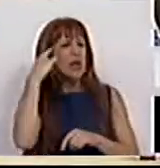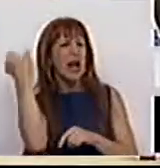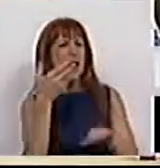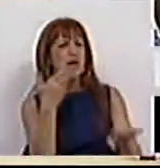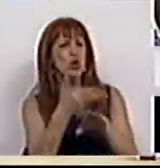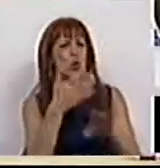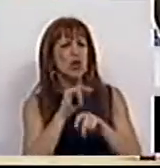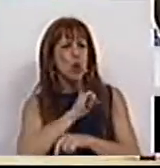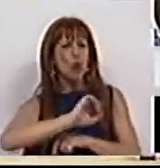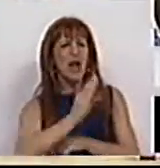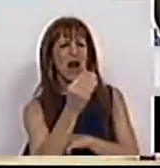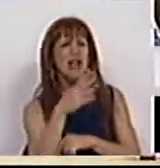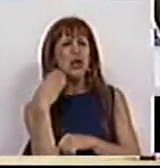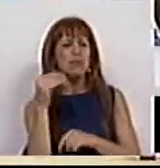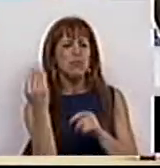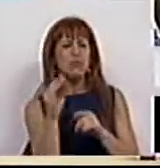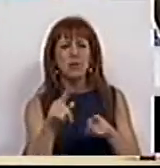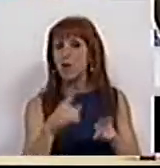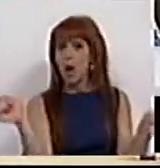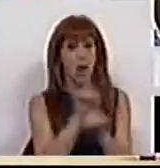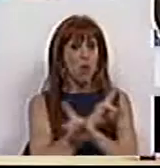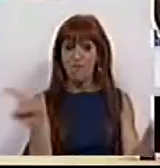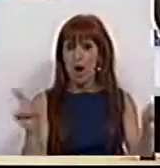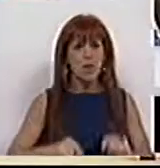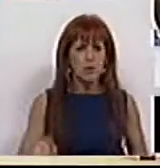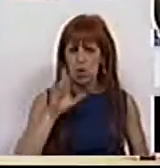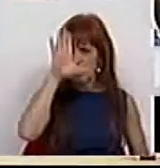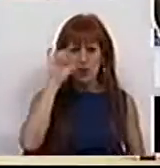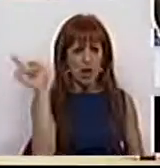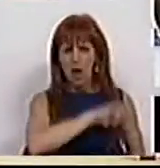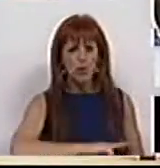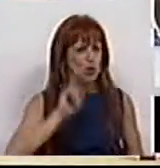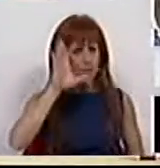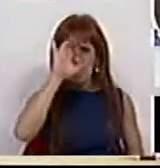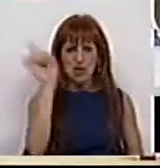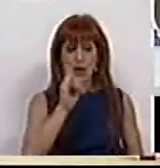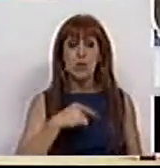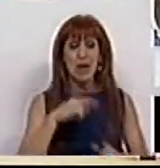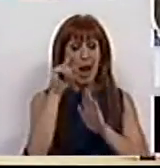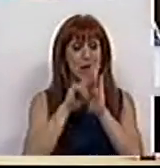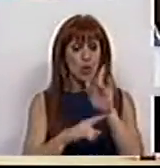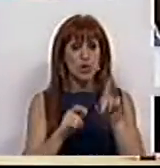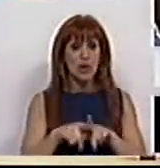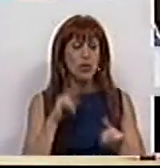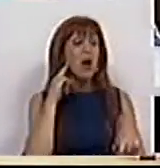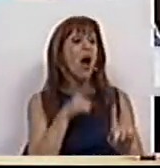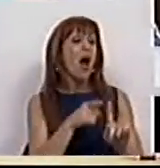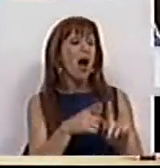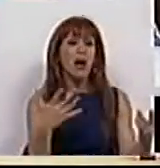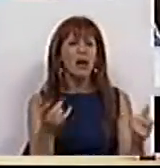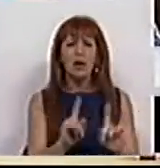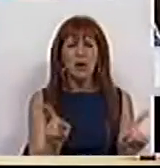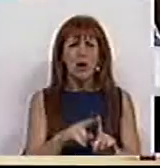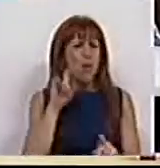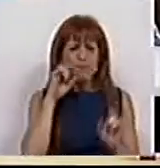crimes sexuais contra crianças e menores. Não vai, Sra. Ministra, não vai. A lista, objetivamente,